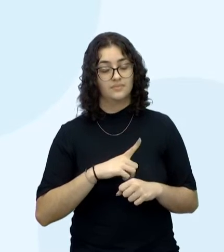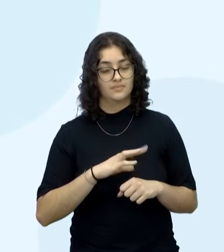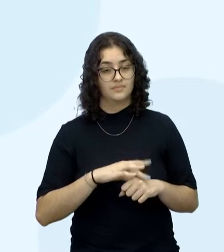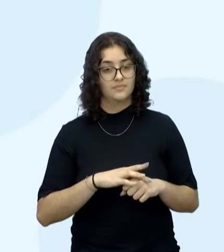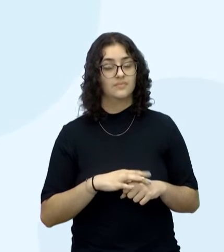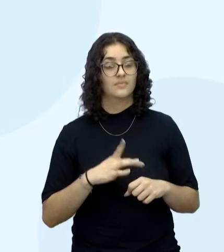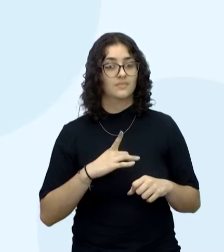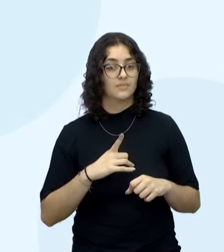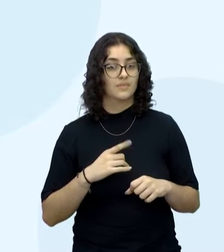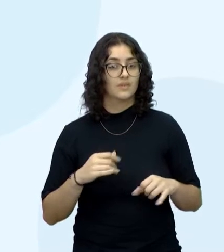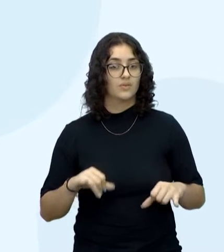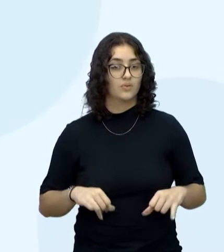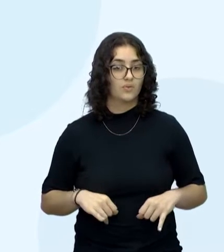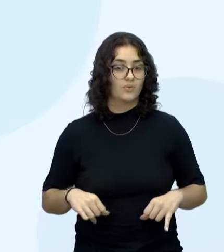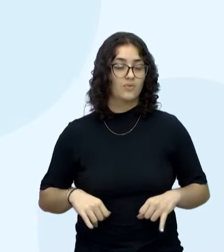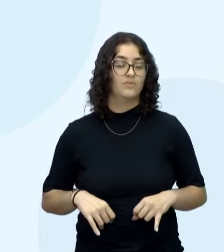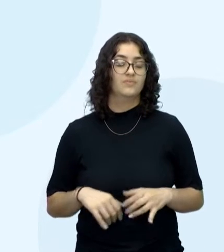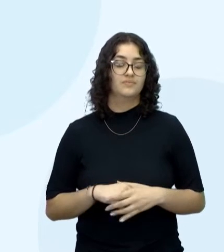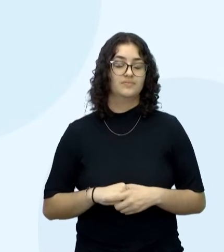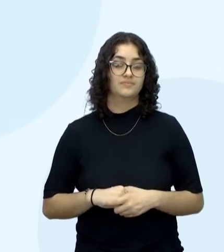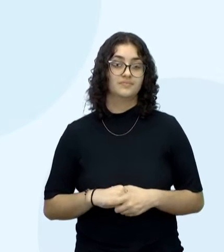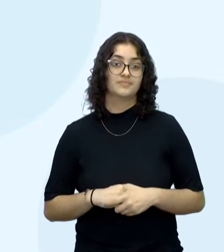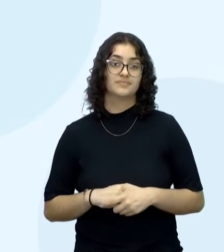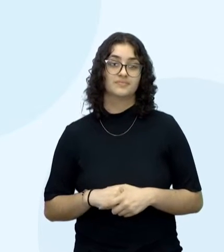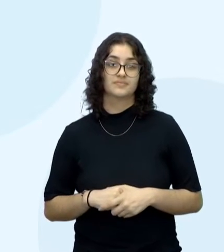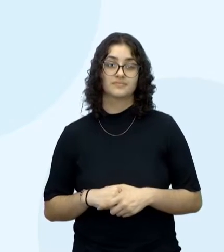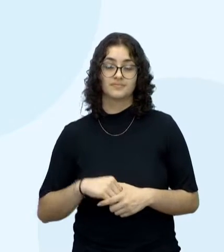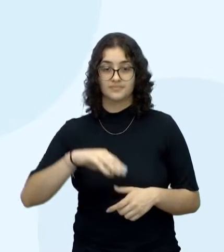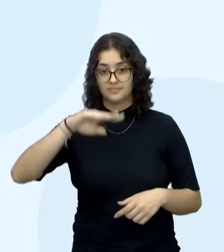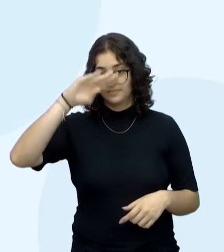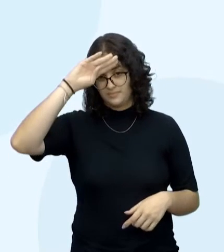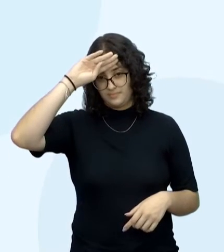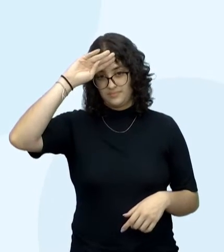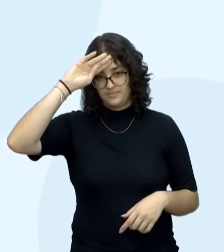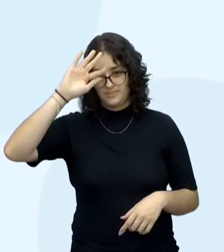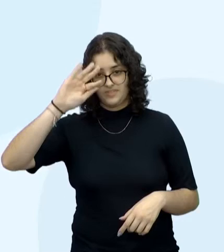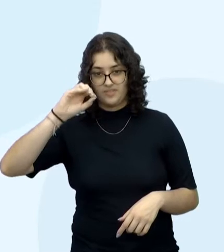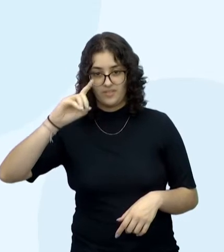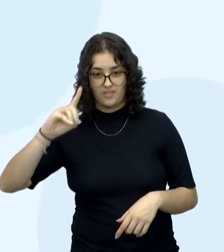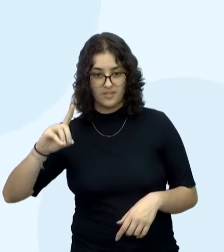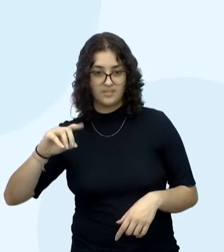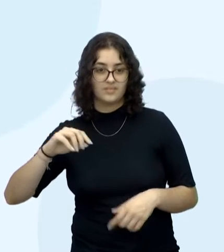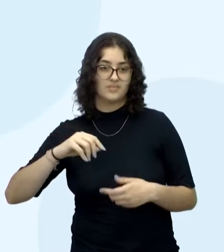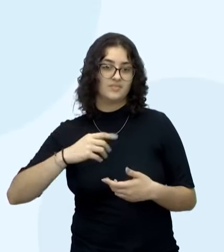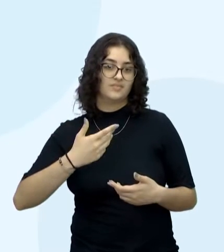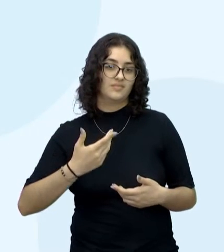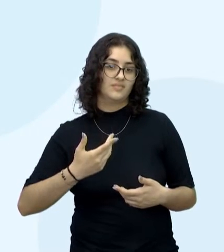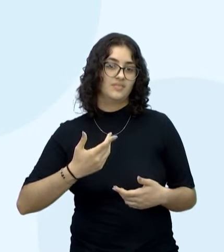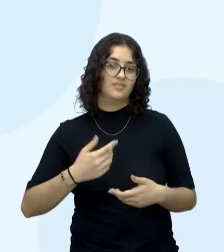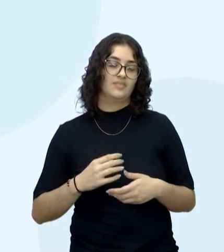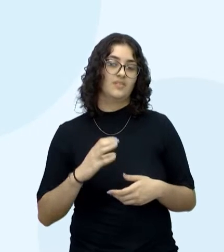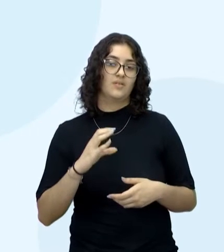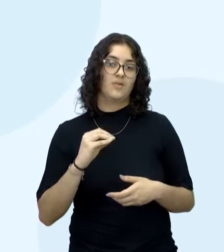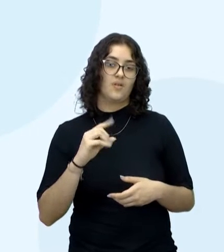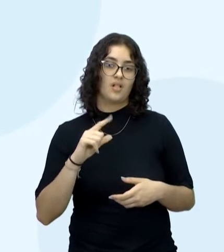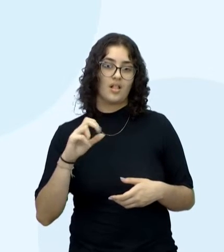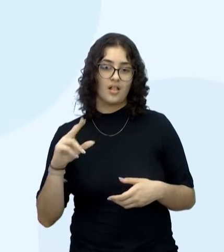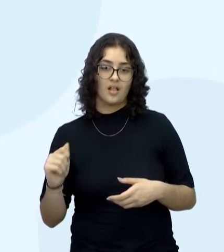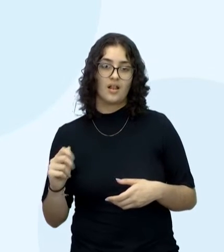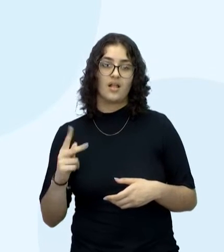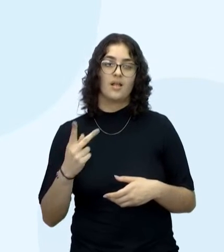doenças que afetam pessoas e animais, como febre tifoide, paratifoide, cólera, hepatite